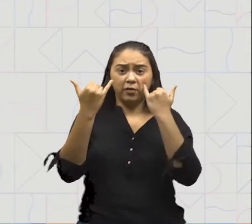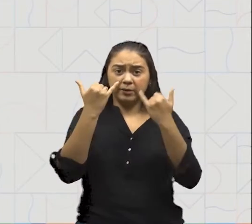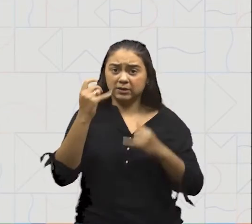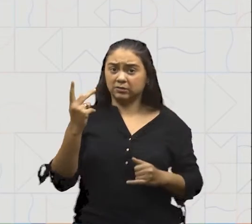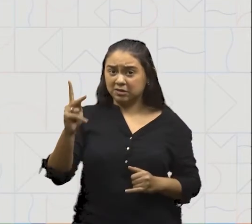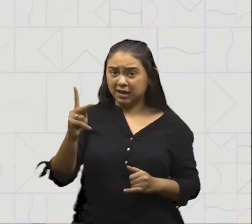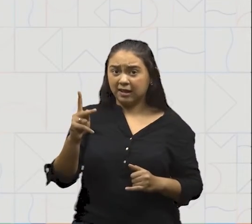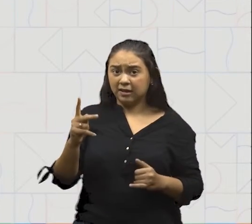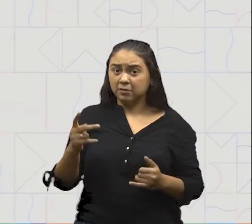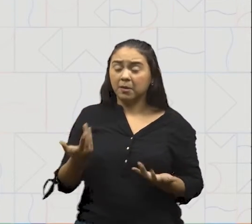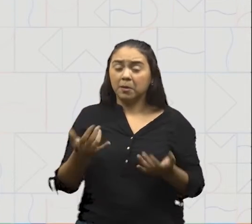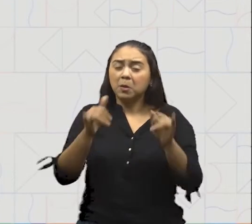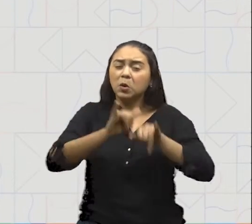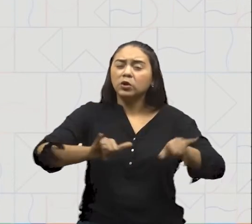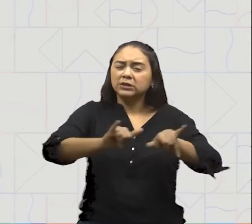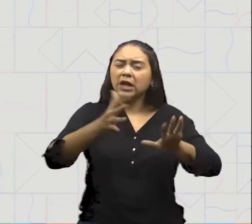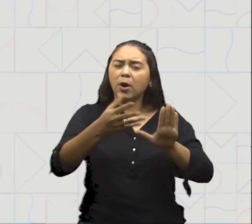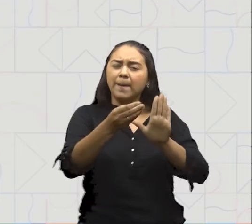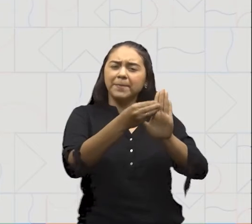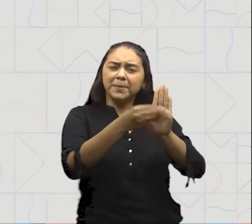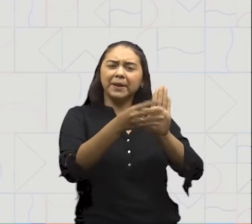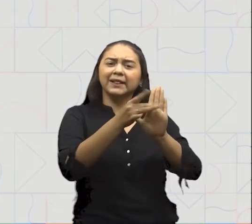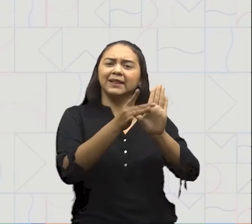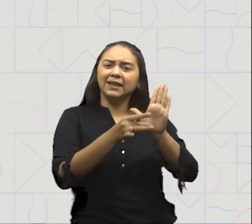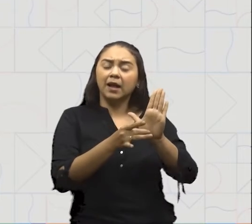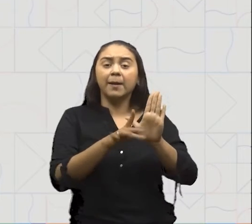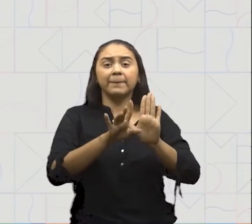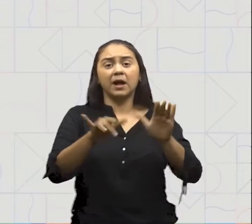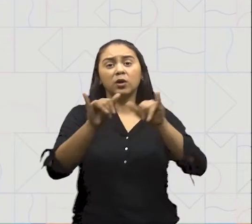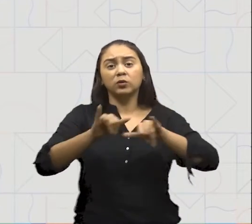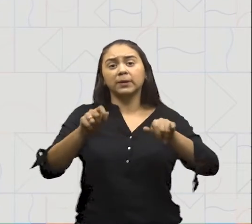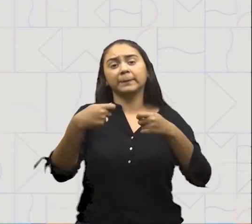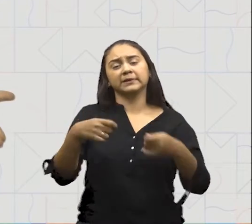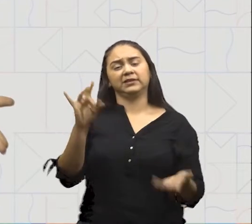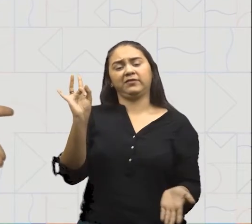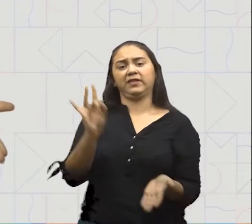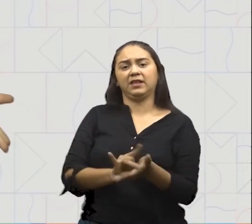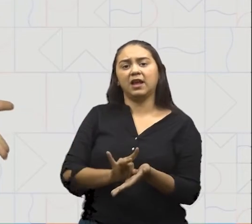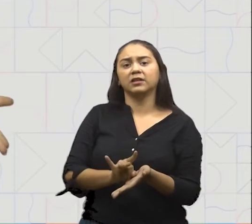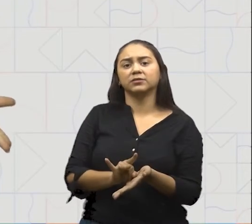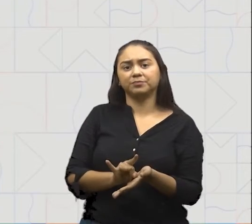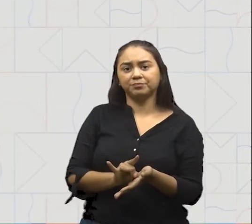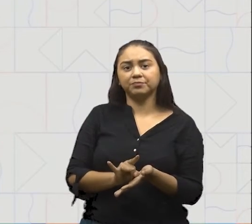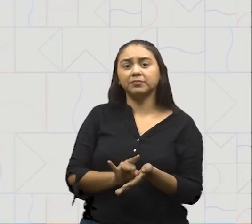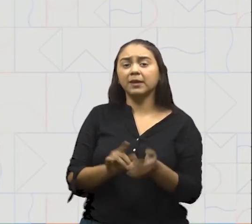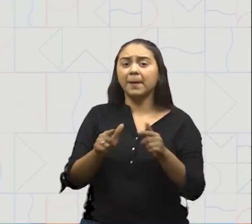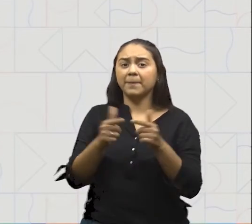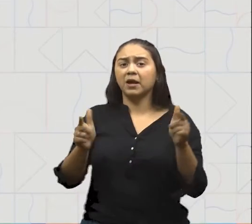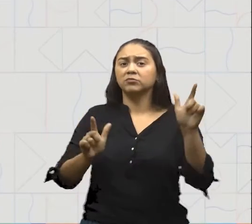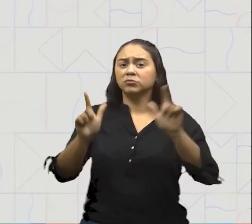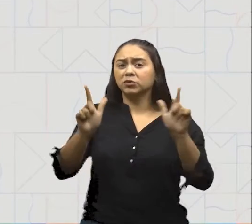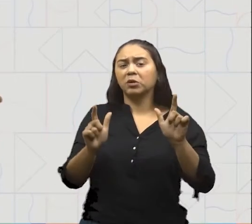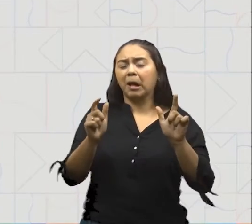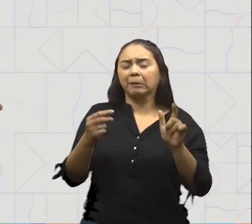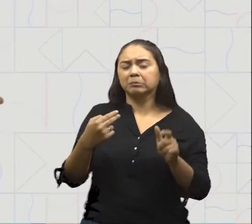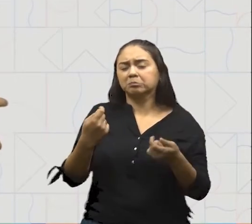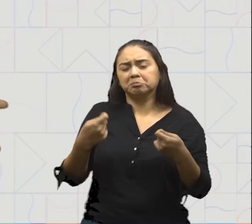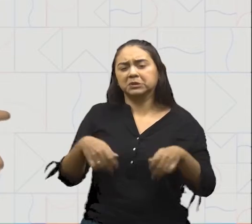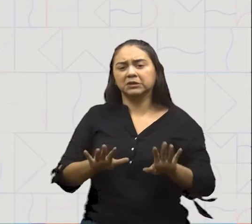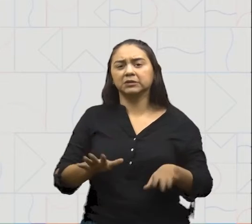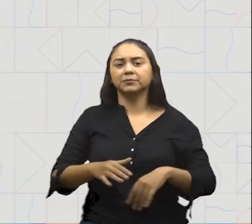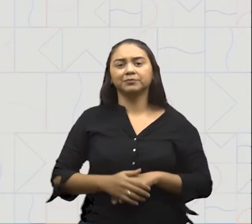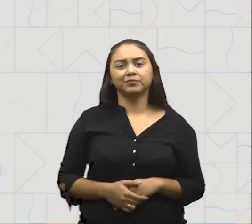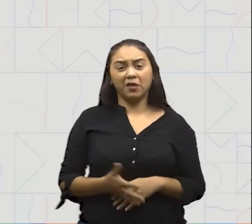em notícia? Bom, a notícia tem que ser real, mas o telejornal não. Vamos criar um? O que você